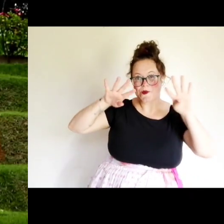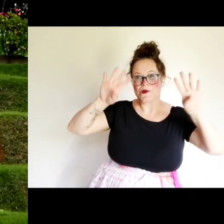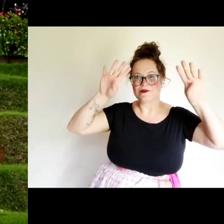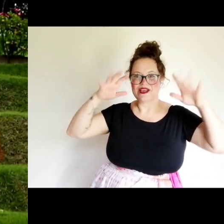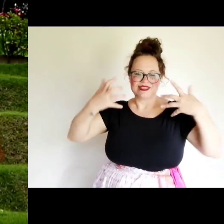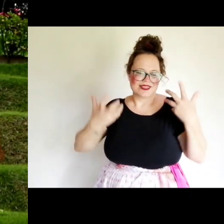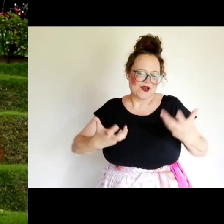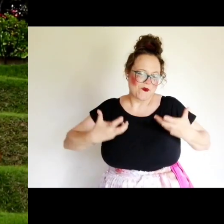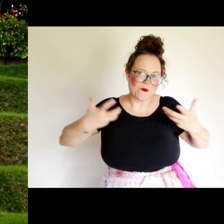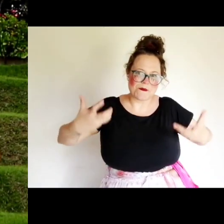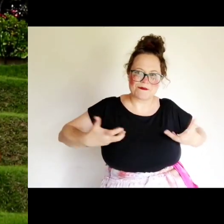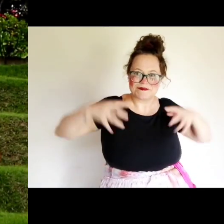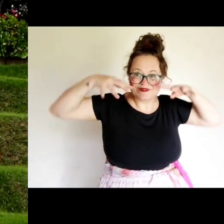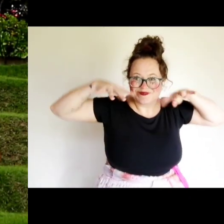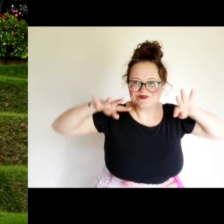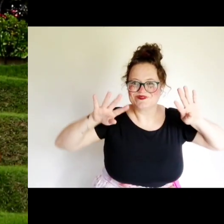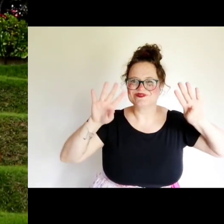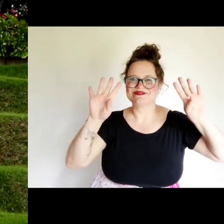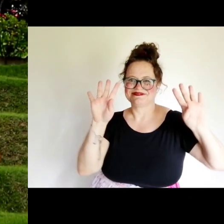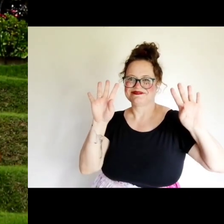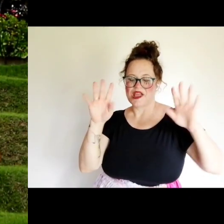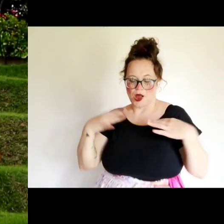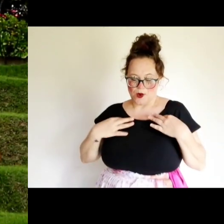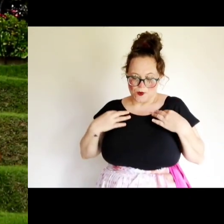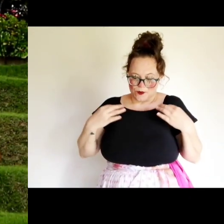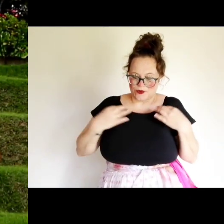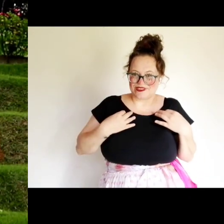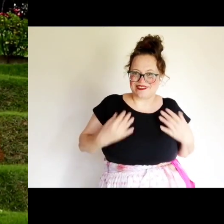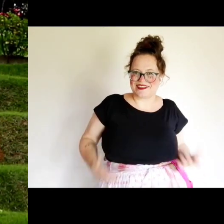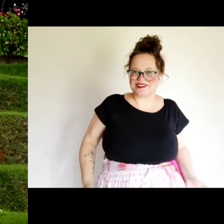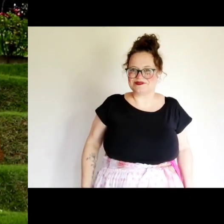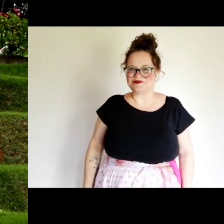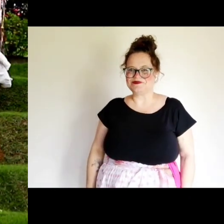É uma drag de pano, boneca de pano.